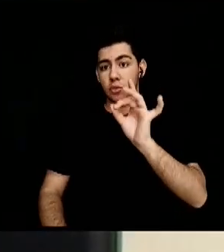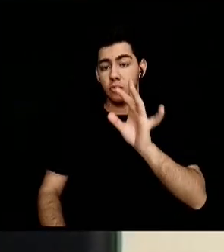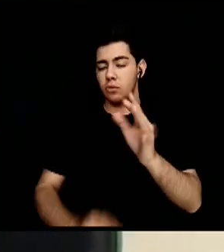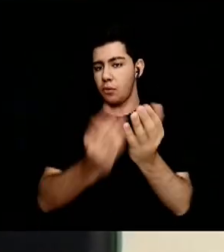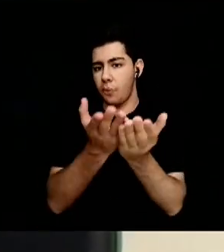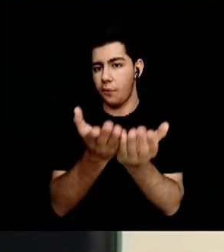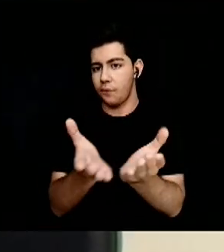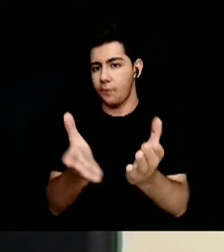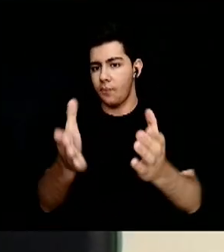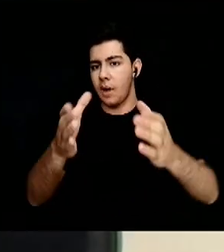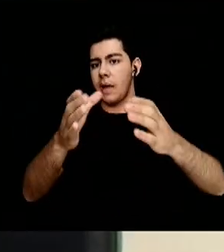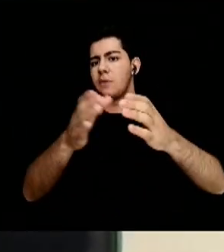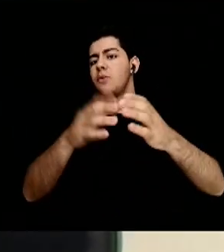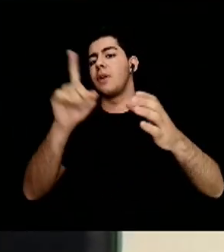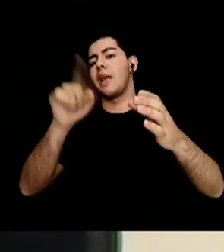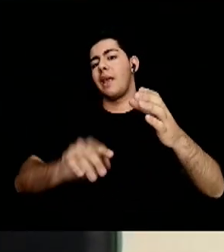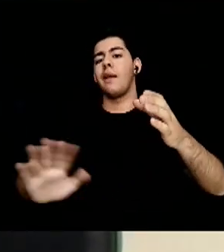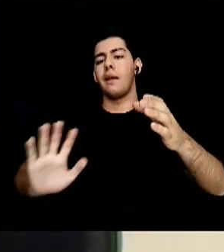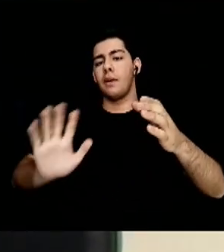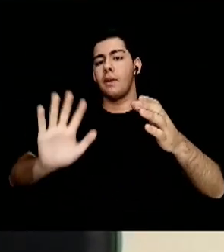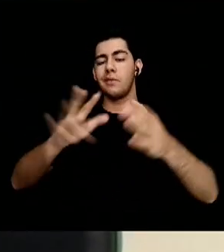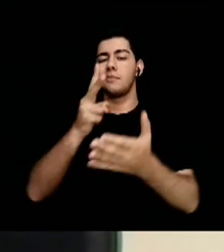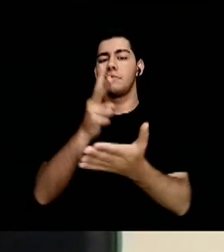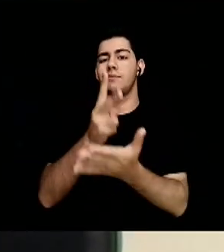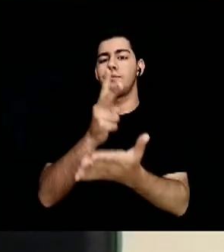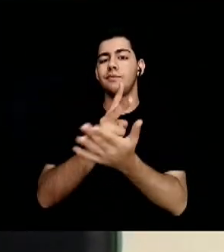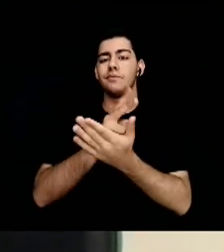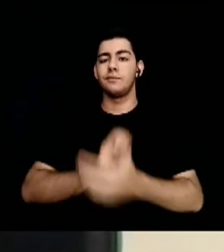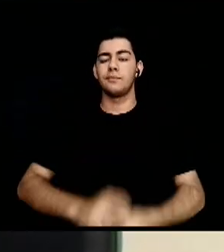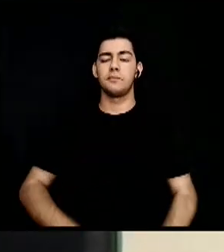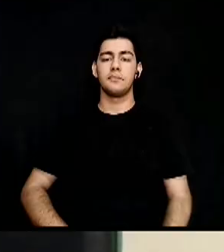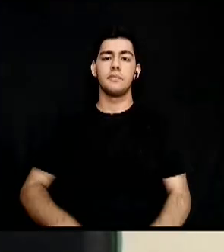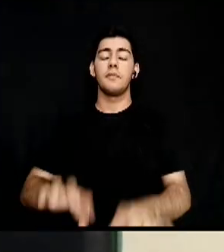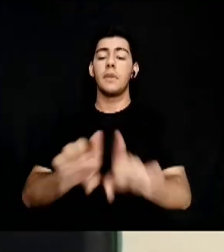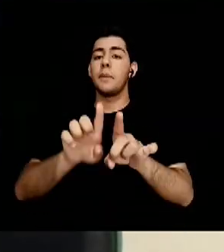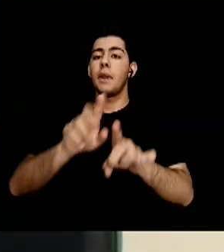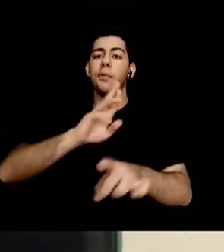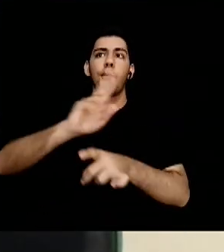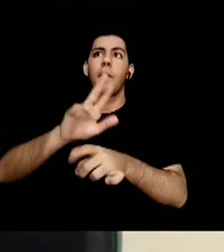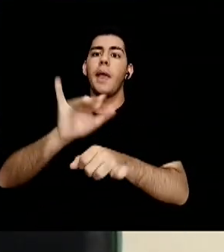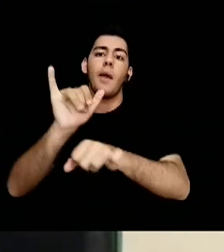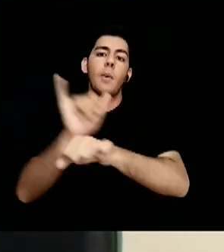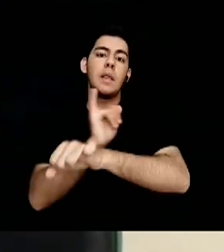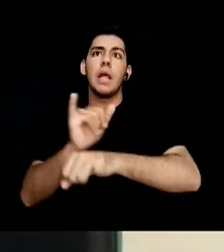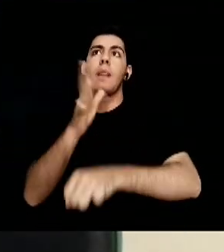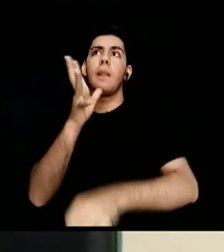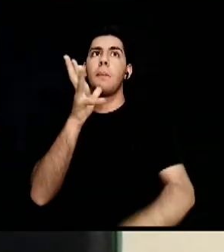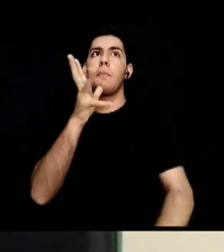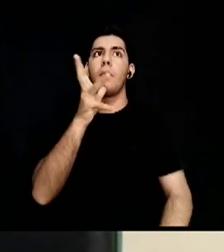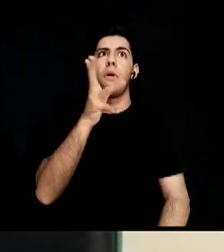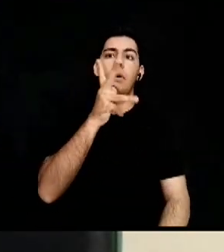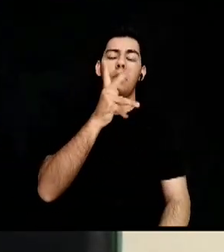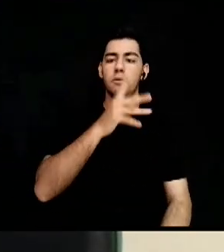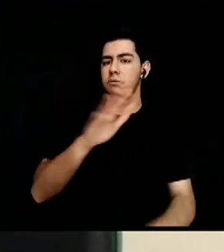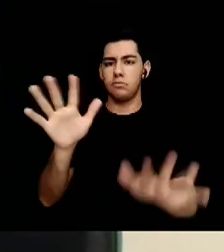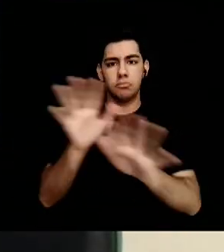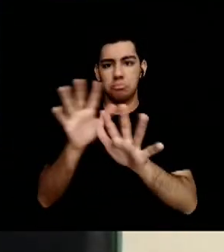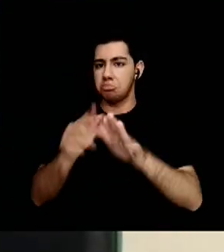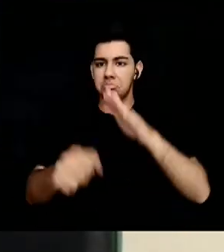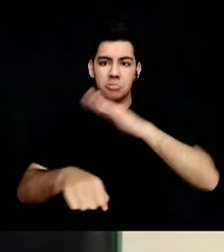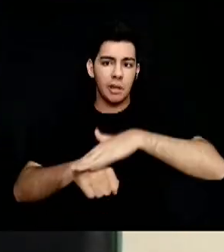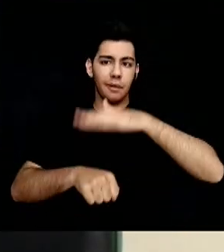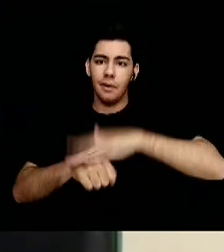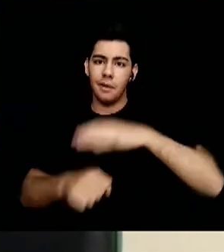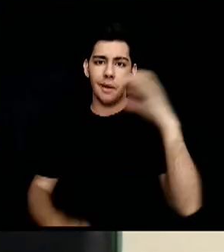pouquinho mais alto. E não é uma técnica que demora muito para você fazer, né? Você consegue fazer num tempo bem